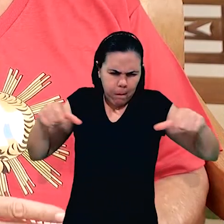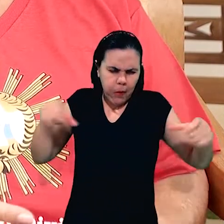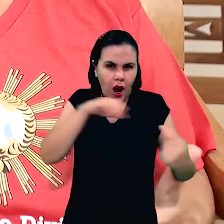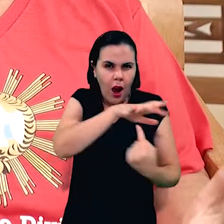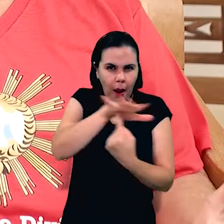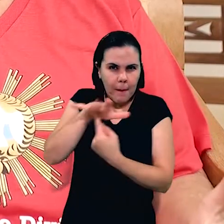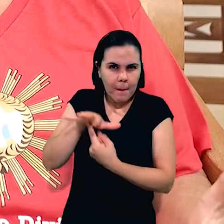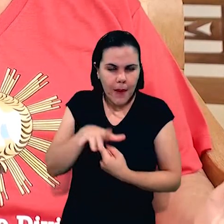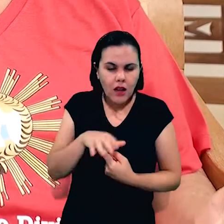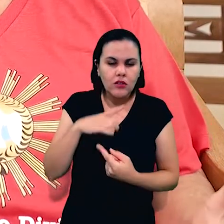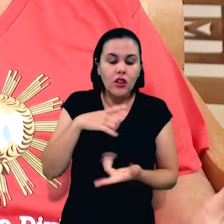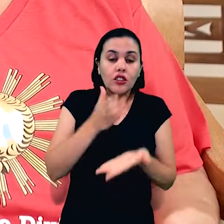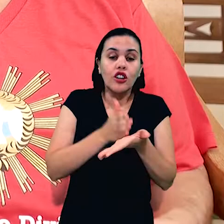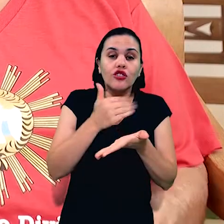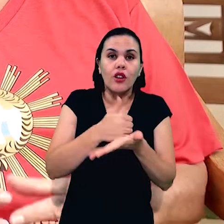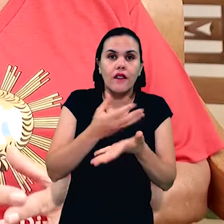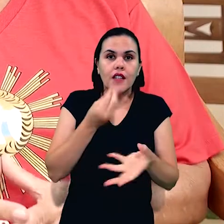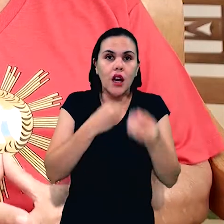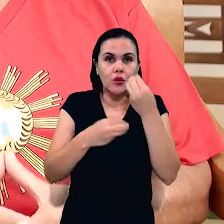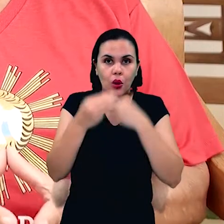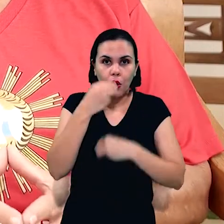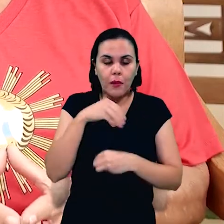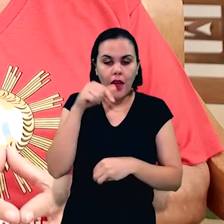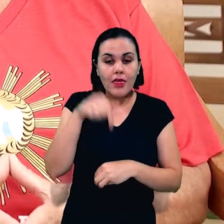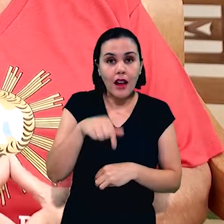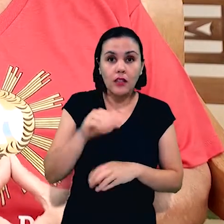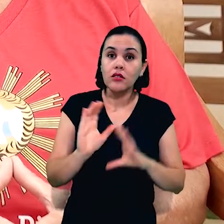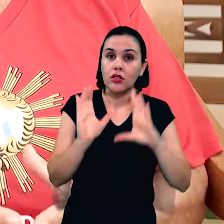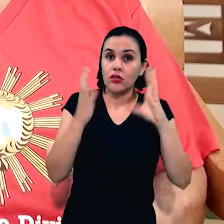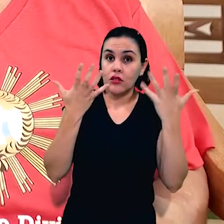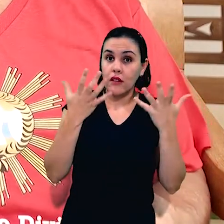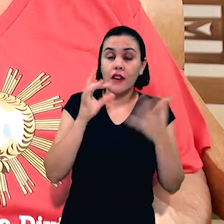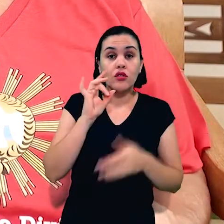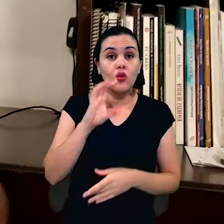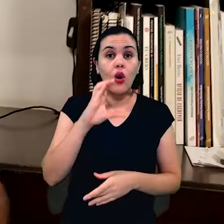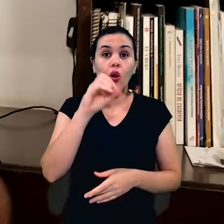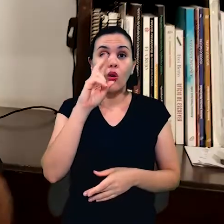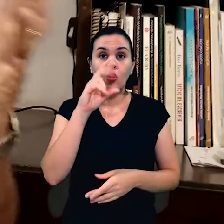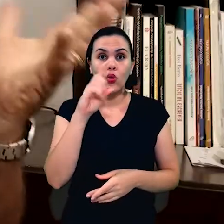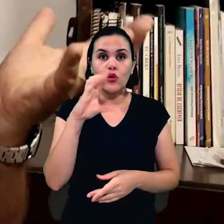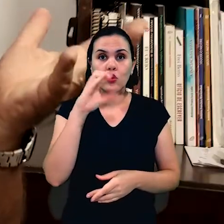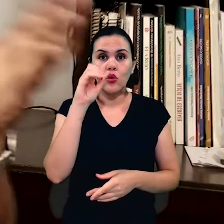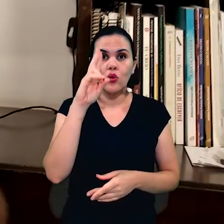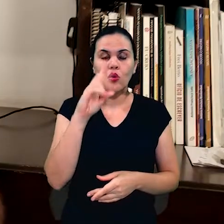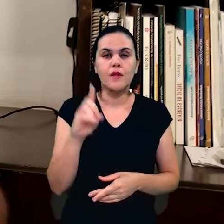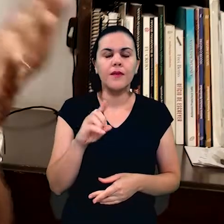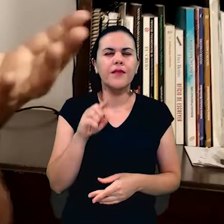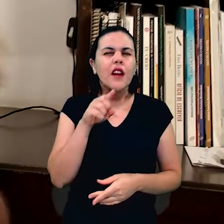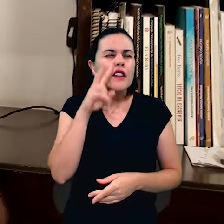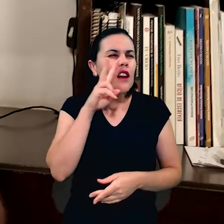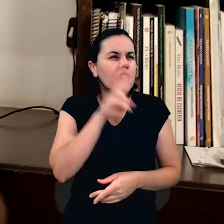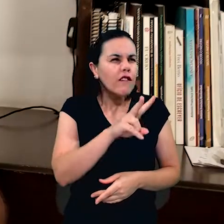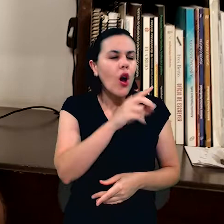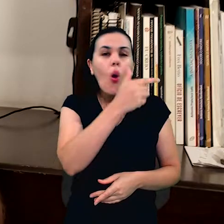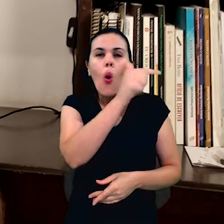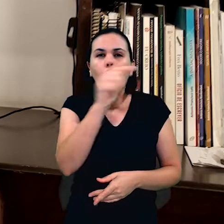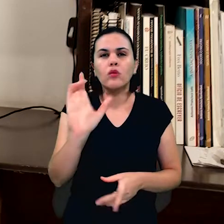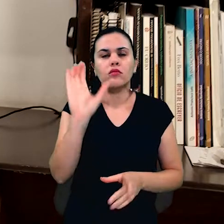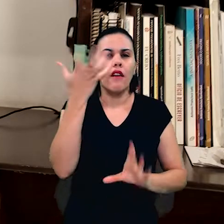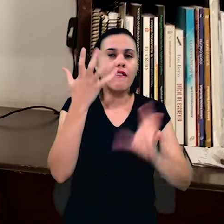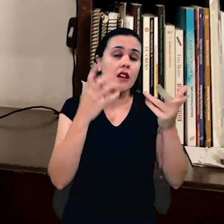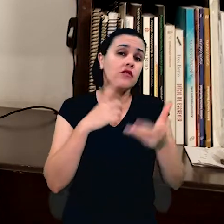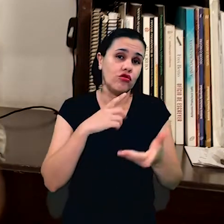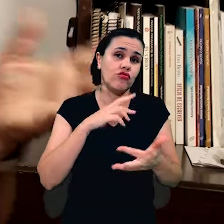praça, a partilha do alimento. Aqui, na nossa festa, é o cuscuz. Se você vai em outras festas, vão ter outras, né? Nós temos,